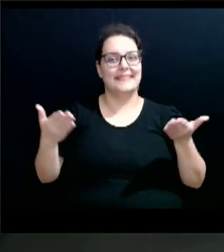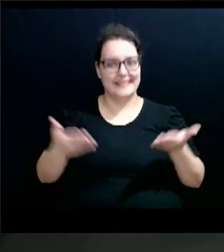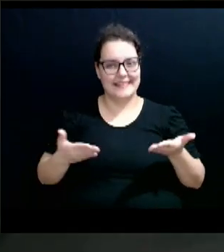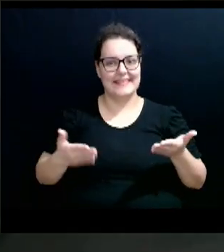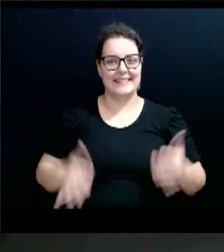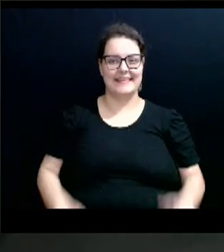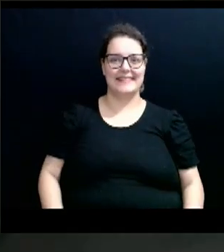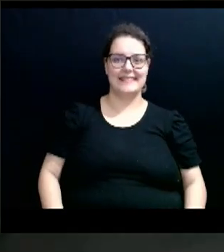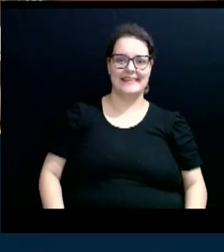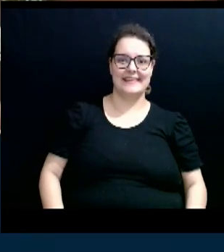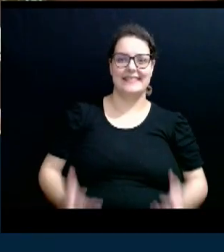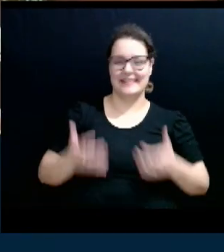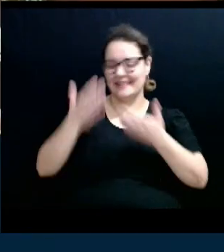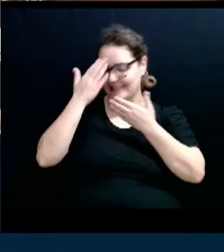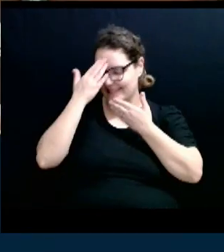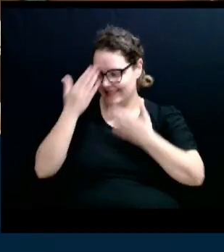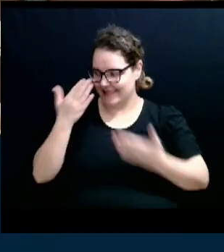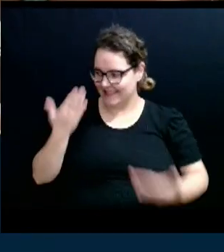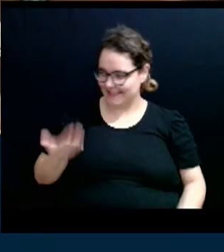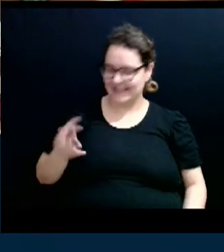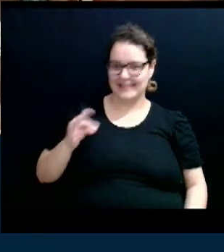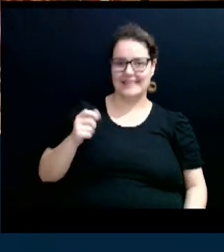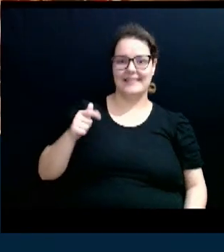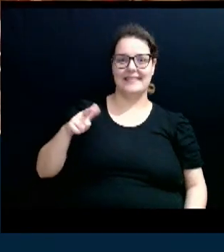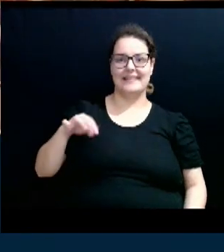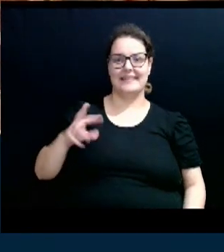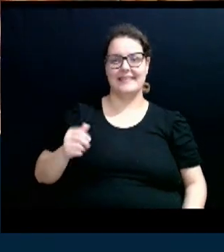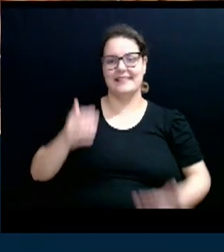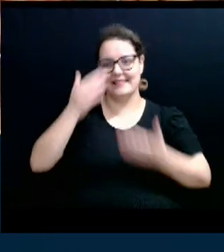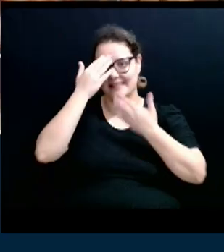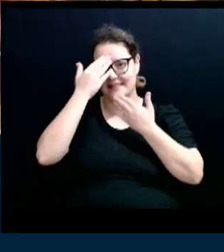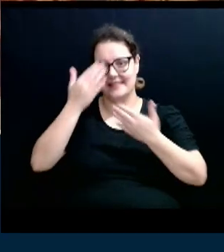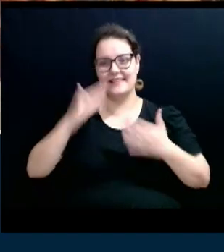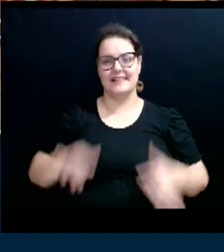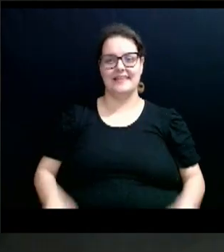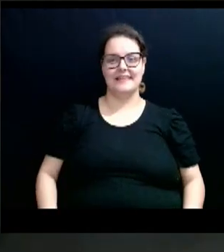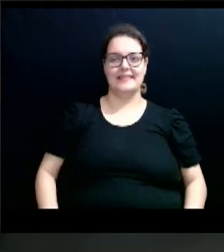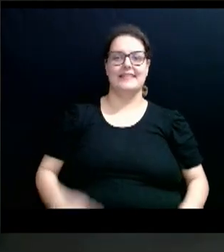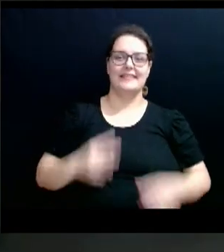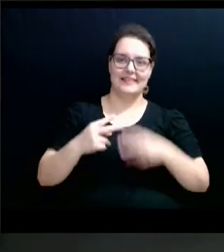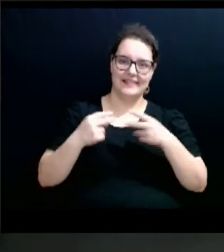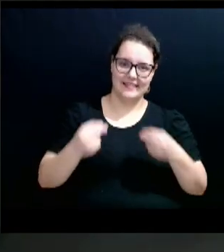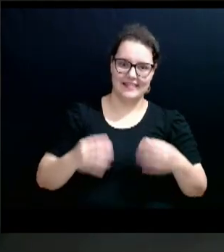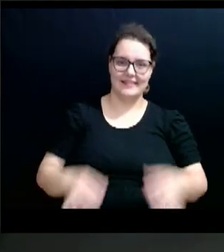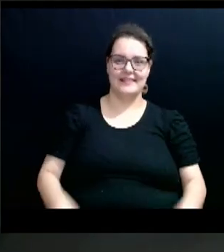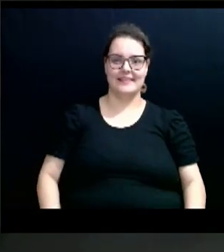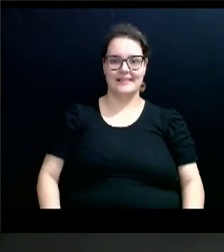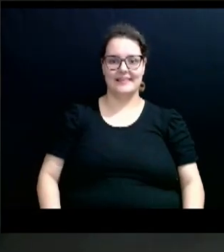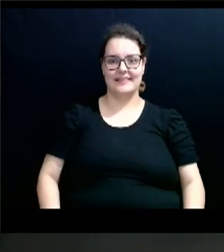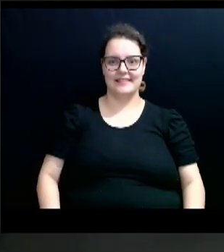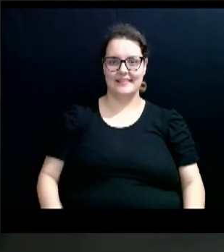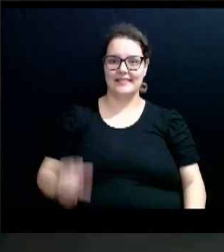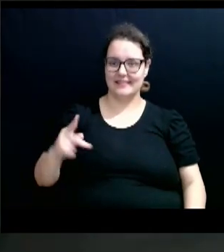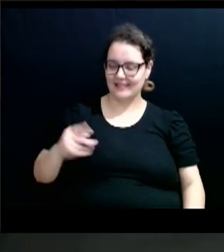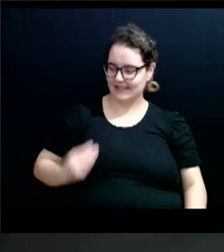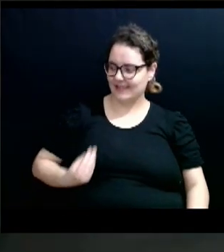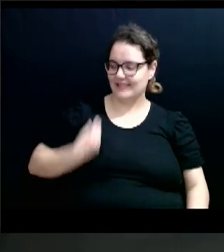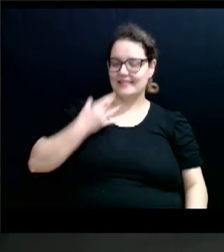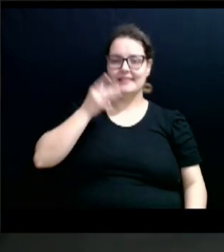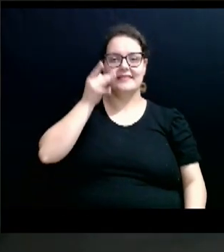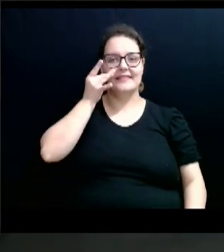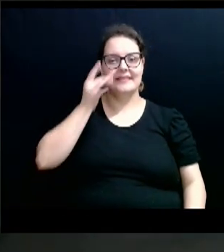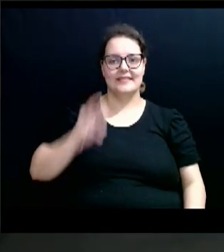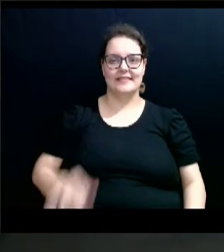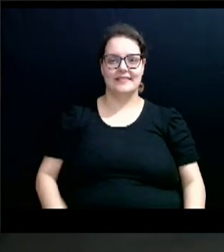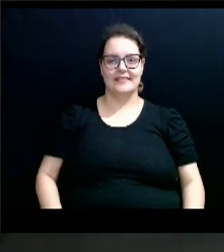eu quero agradecer você, obrigada, Thalita, por esse presente. que é a sua presença e a